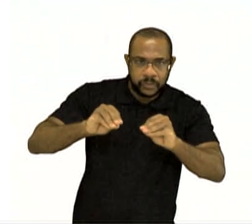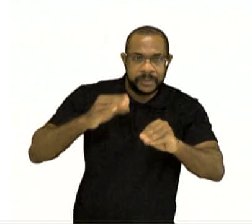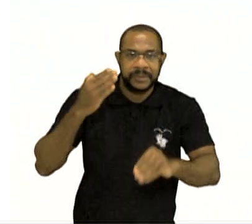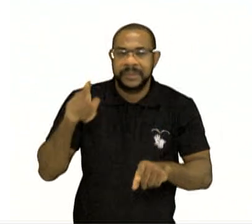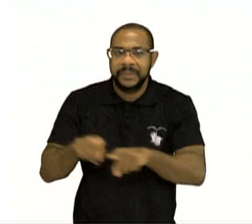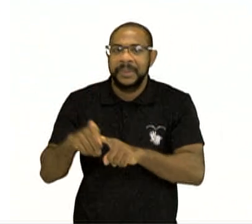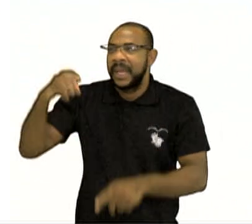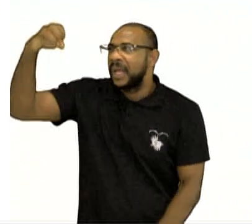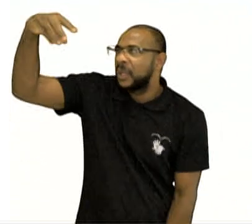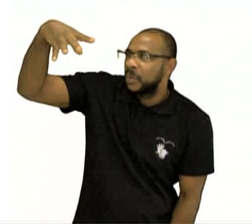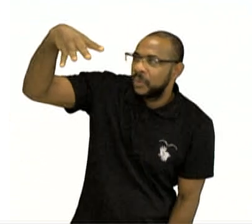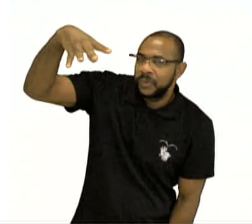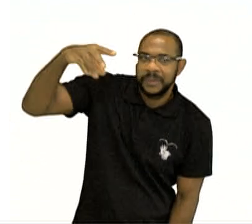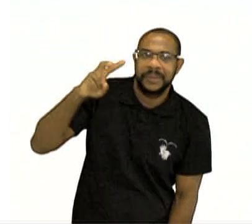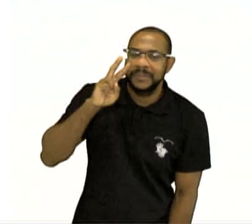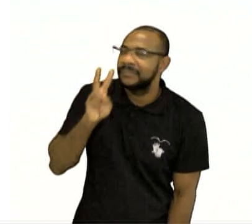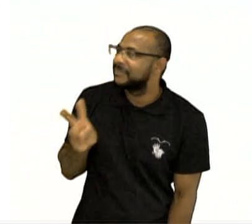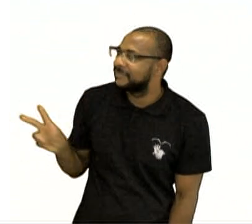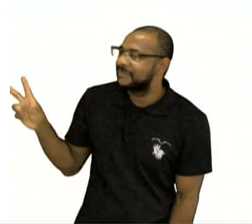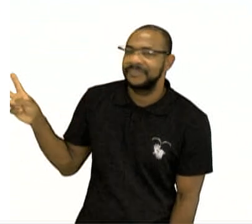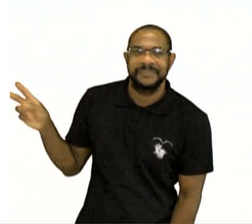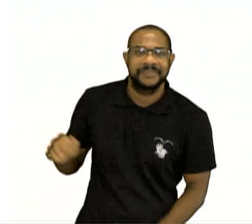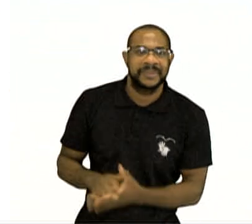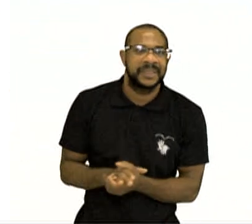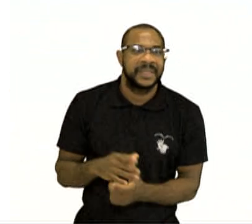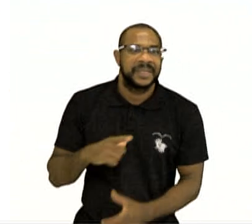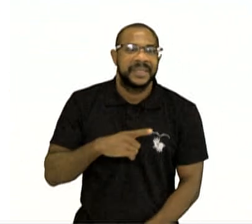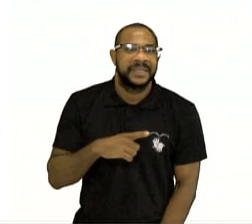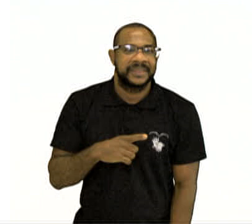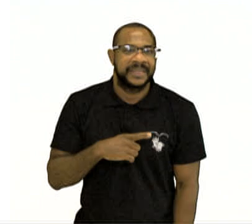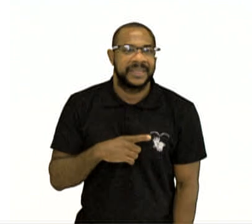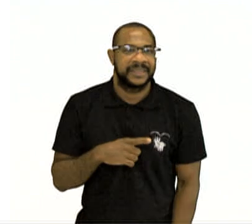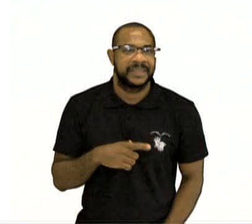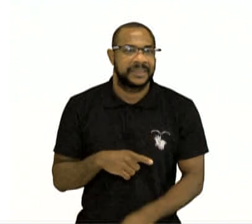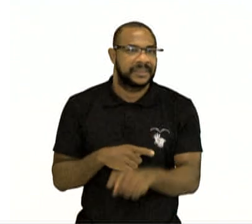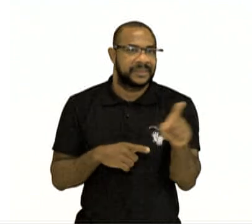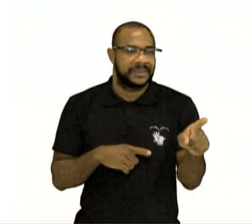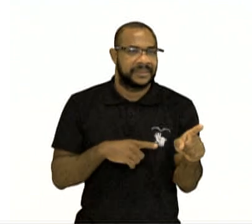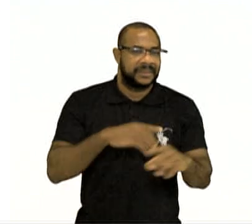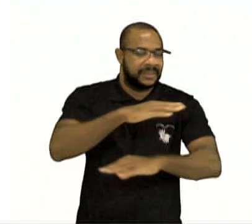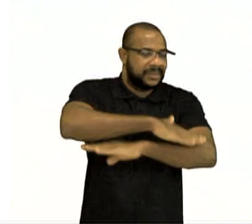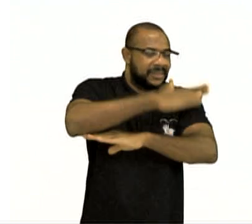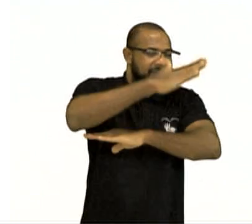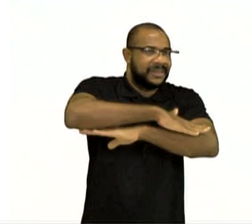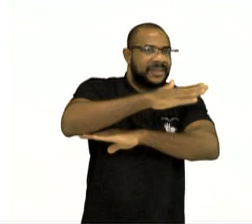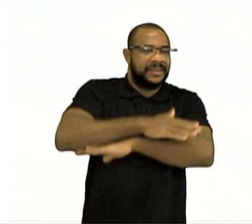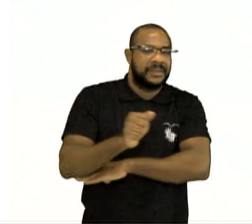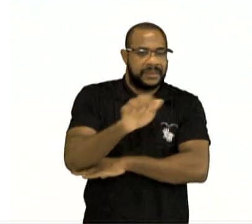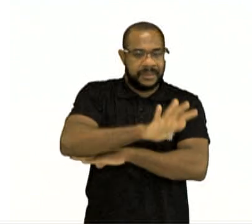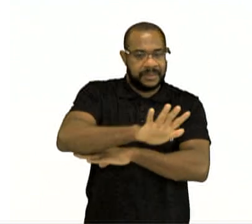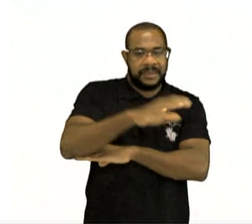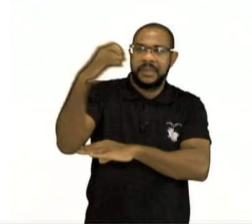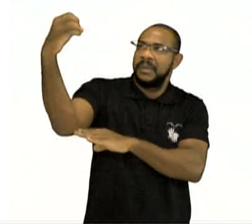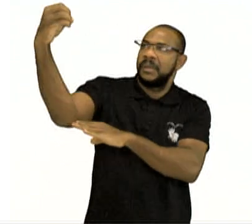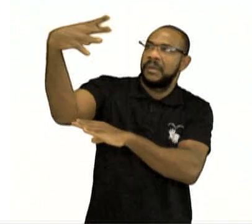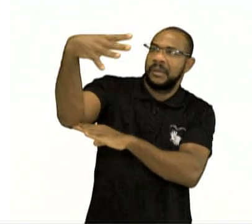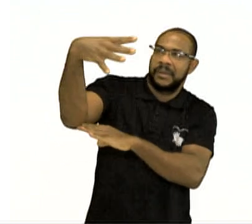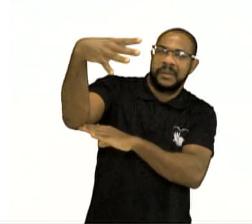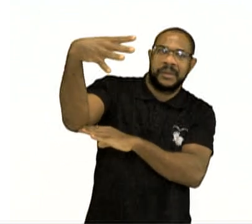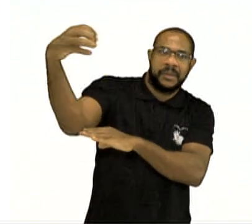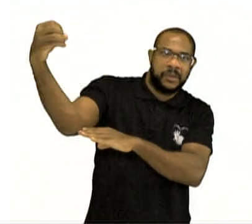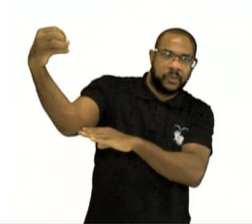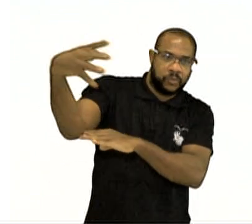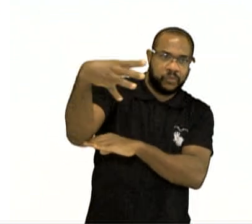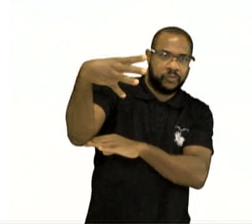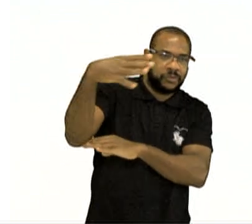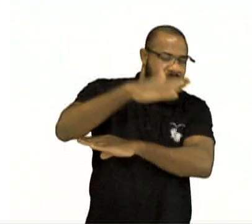luz. Nessa imagem, você tem a luz vindo, provavelmente, de uma janela lateral, né? Ali